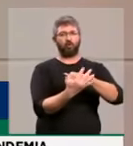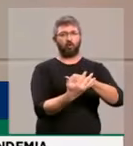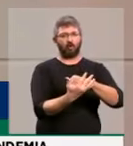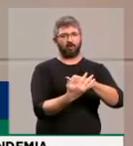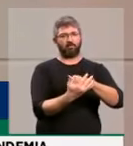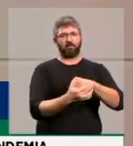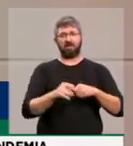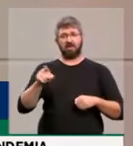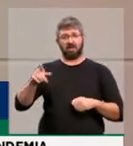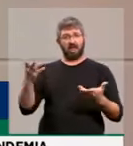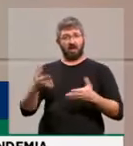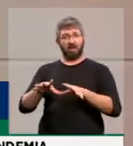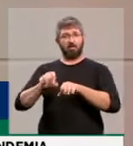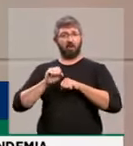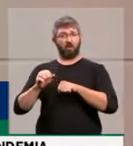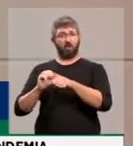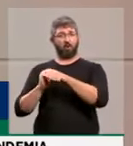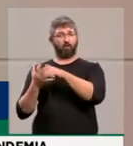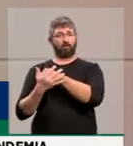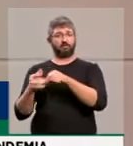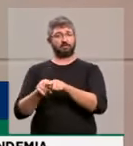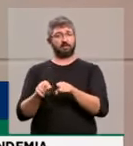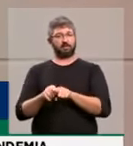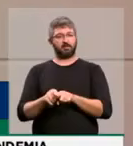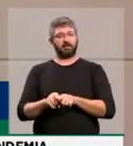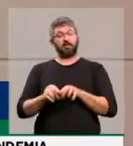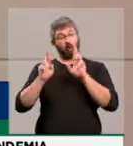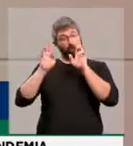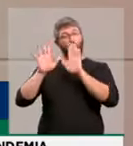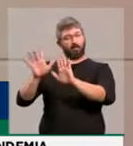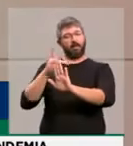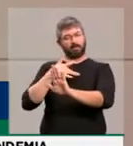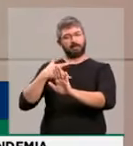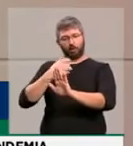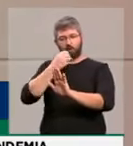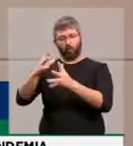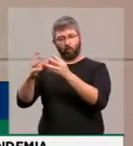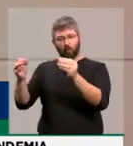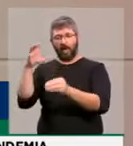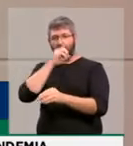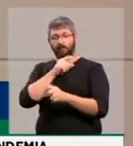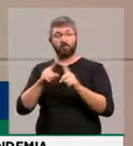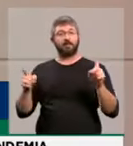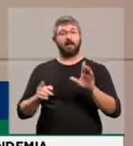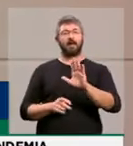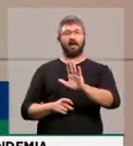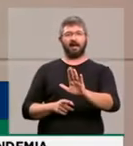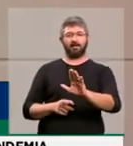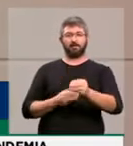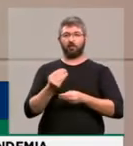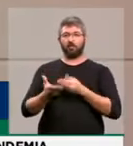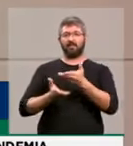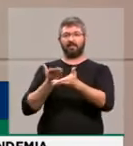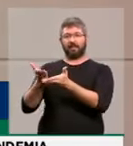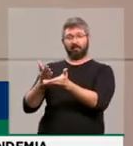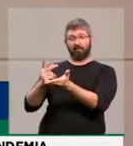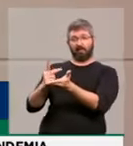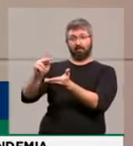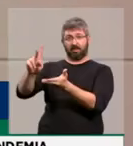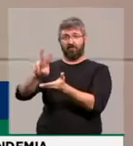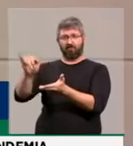da qual ele é agora acometido e, como já disse, que esperamos que se recupere. Mas as condições de tratamento que